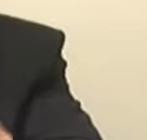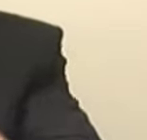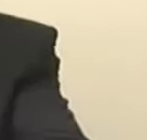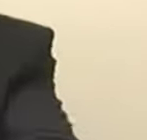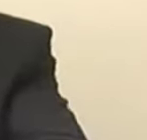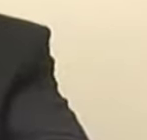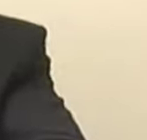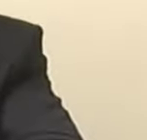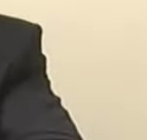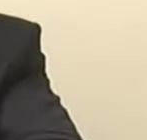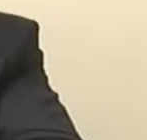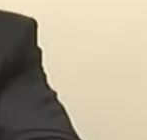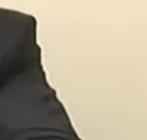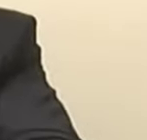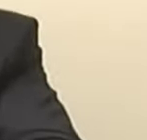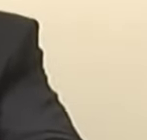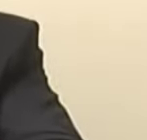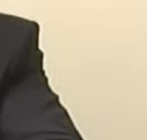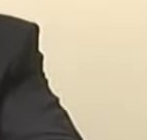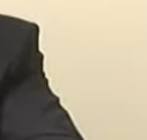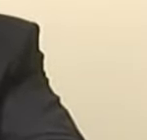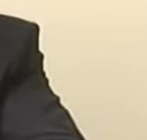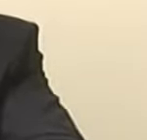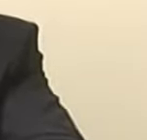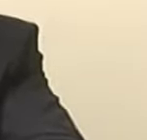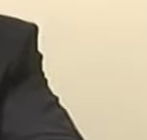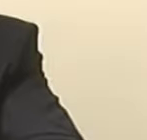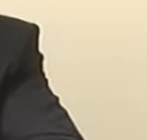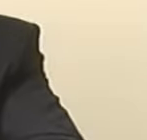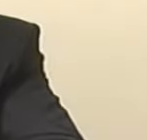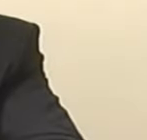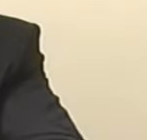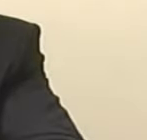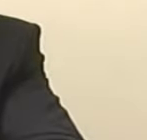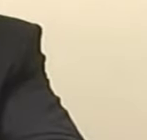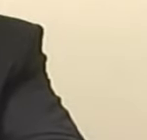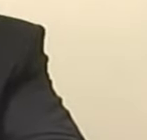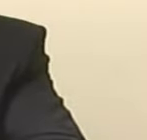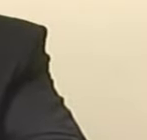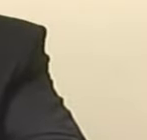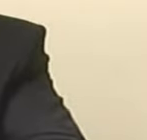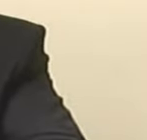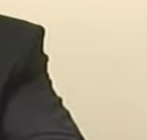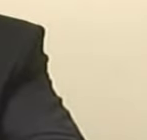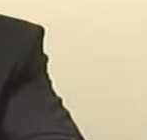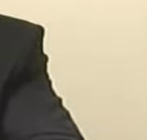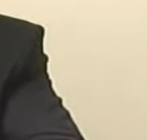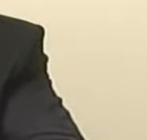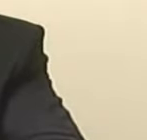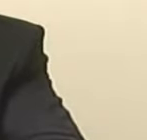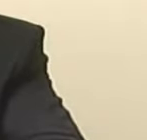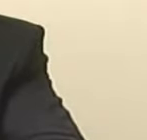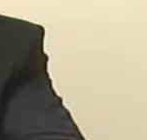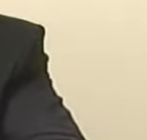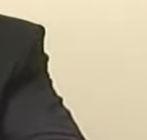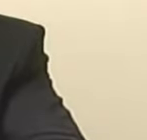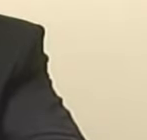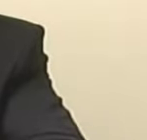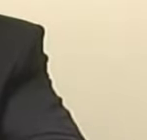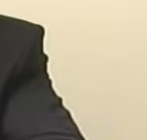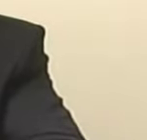deficiência, portador da pessoa com deficiência, que teve o trabalho iniciado por mim, fui relator